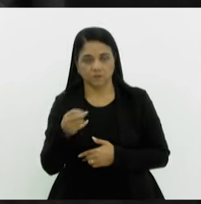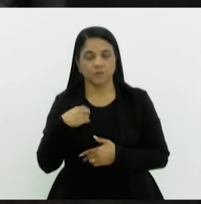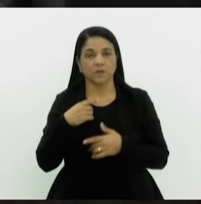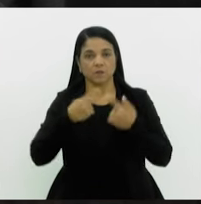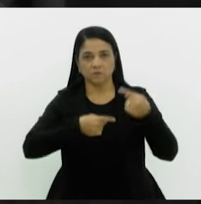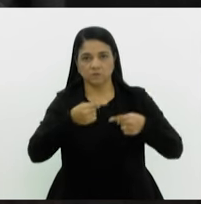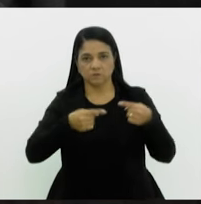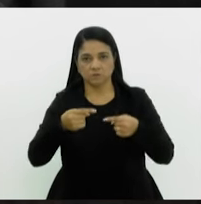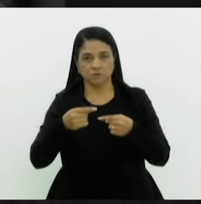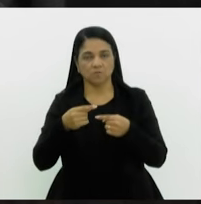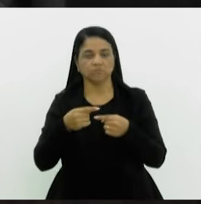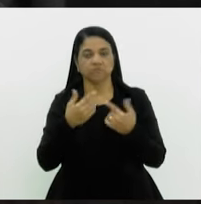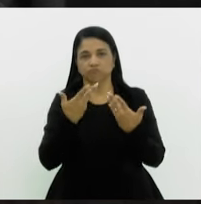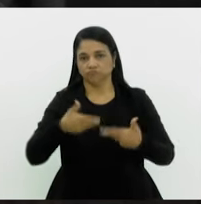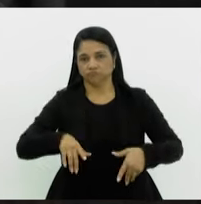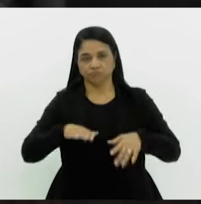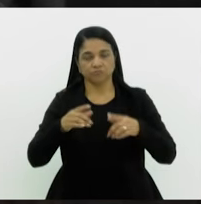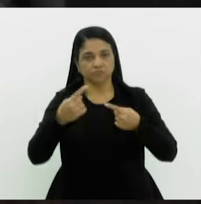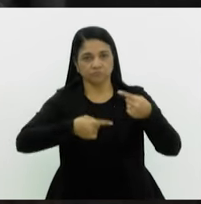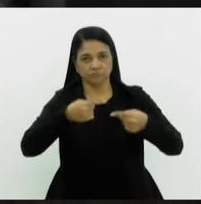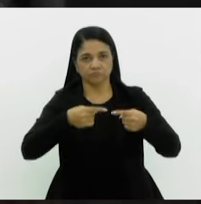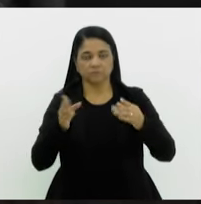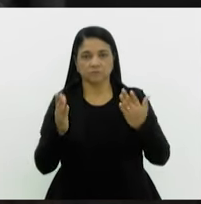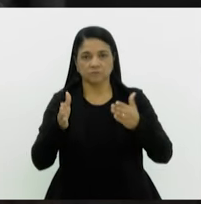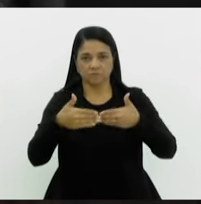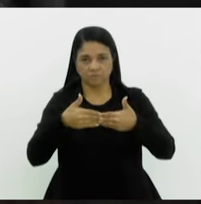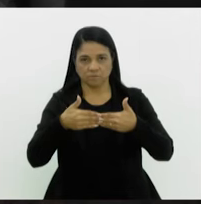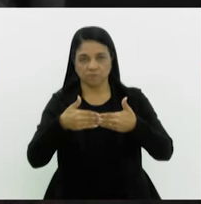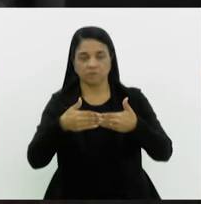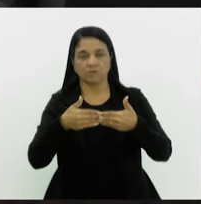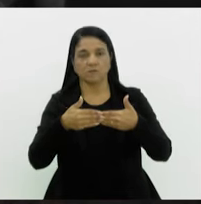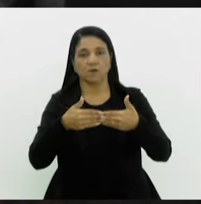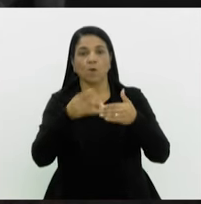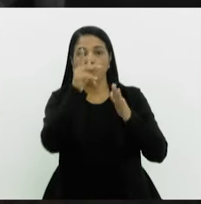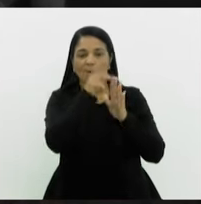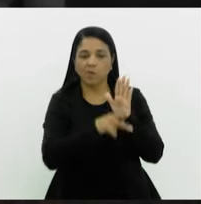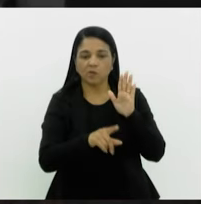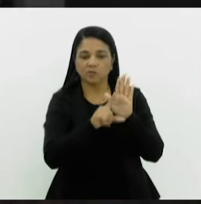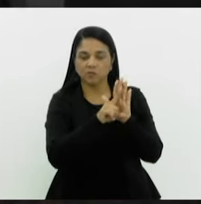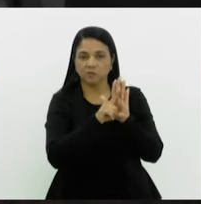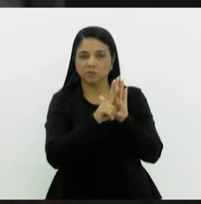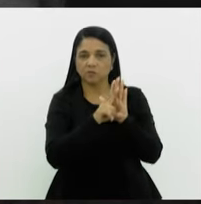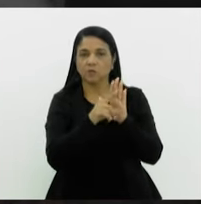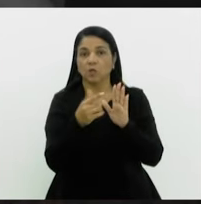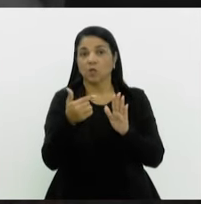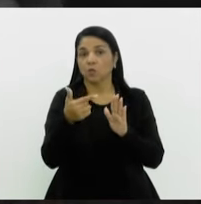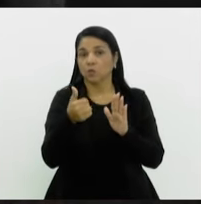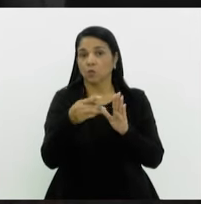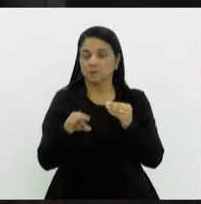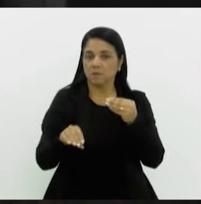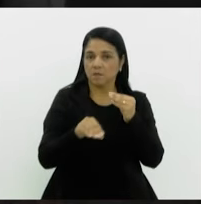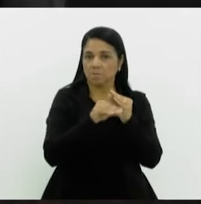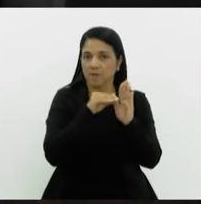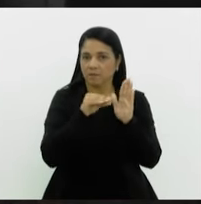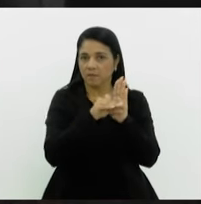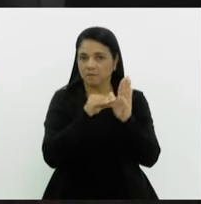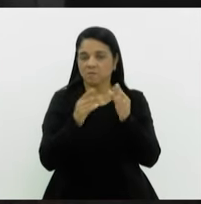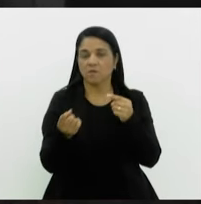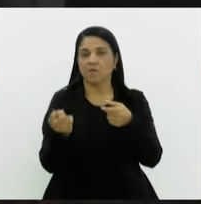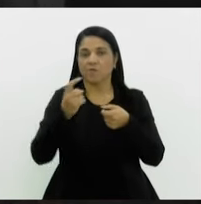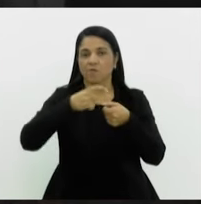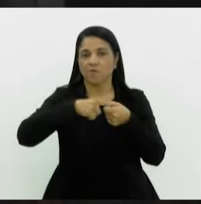discussão, não havendo quem queira discutir, encerrada a discussão. O projeto recebeu 12 emendas e